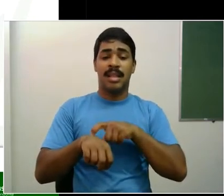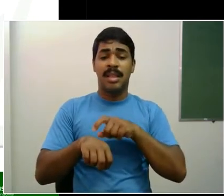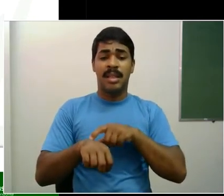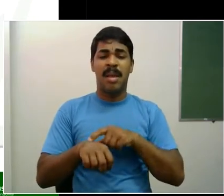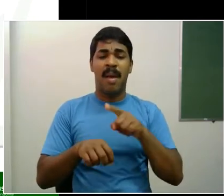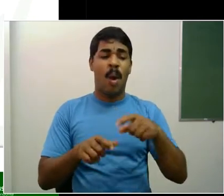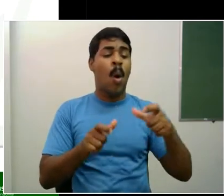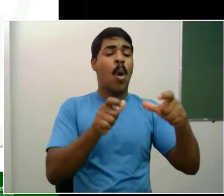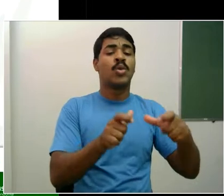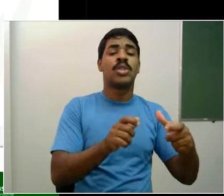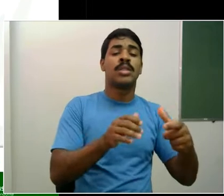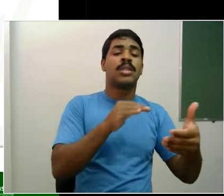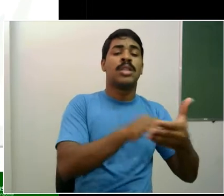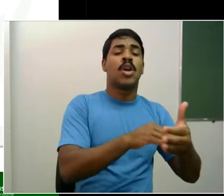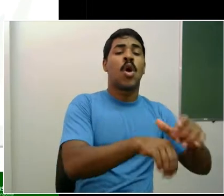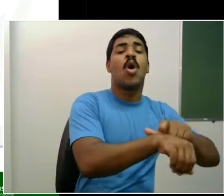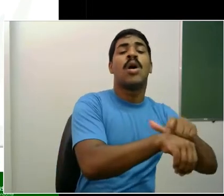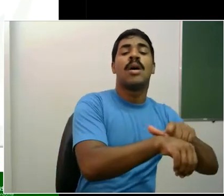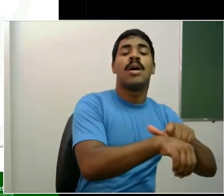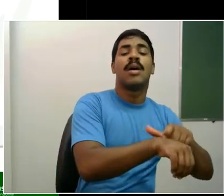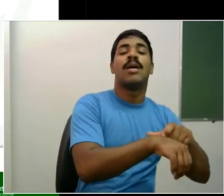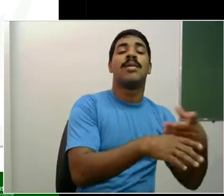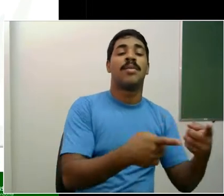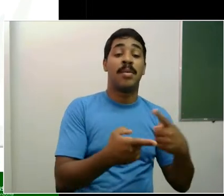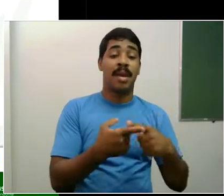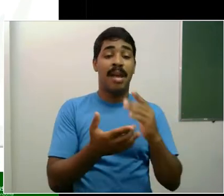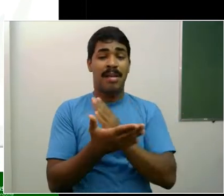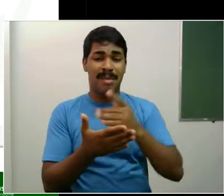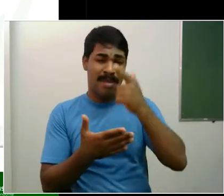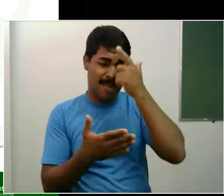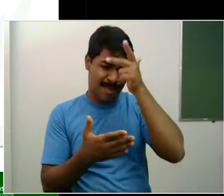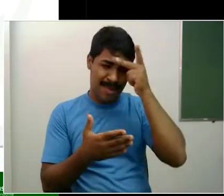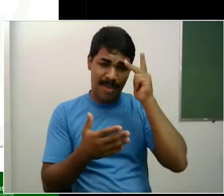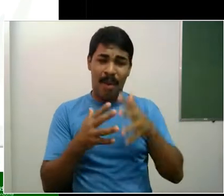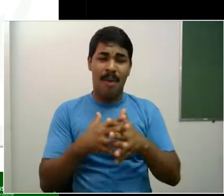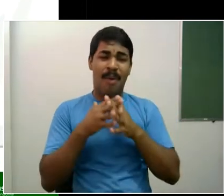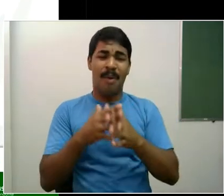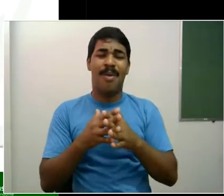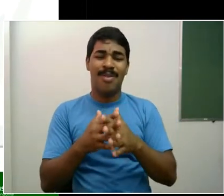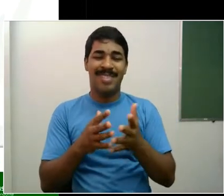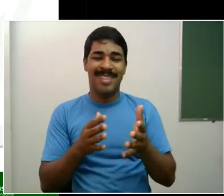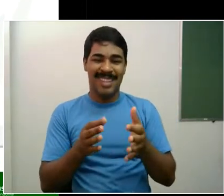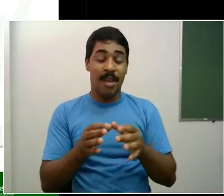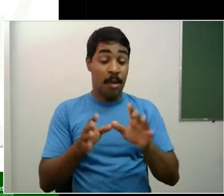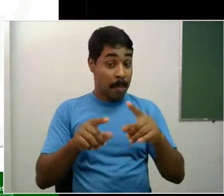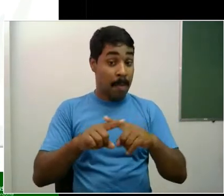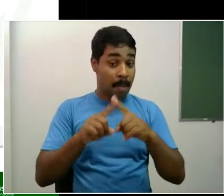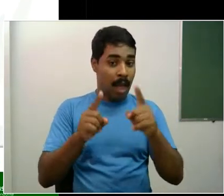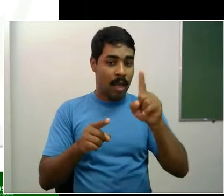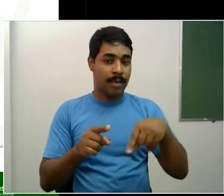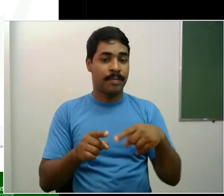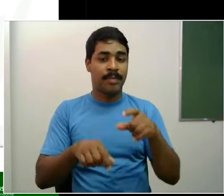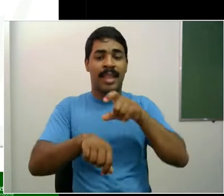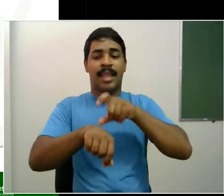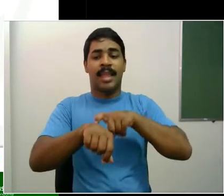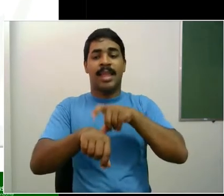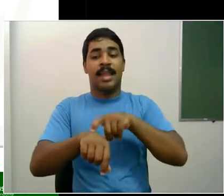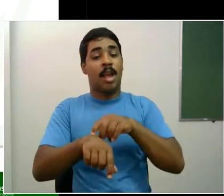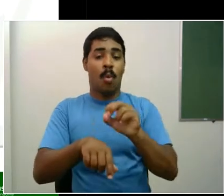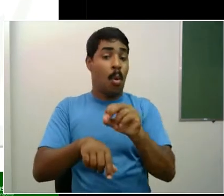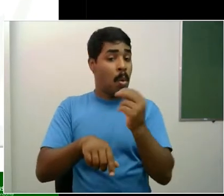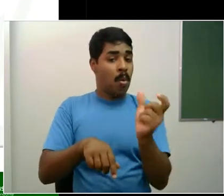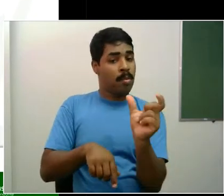né, porque não consegue correlacionar tempo com instante, mas são sinônimos, tá, pessoal? Para o caso do nosso estudo